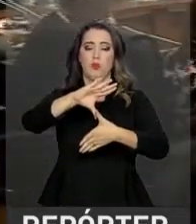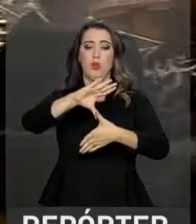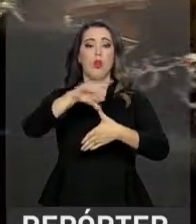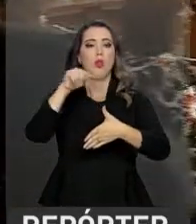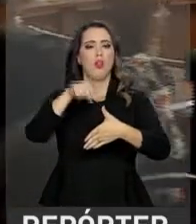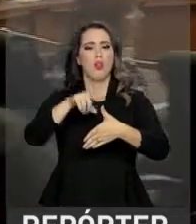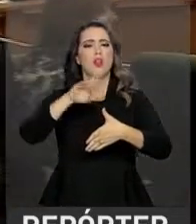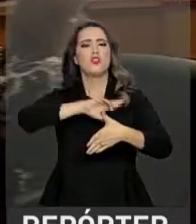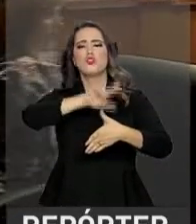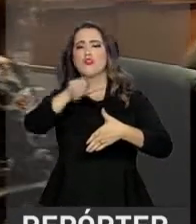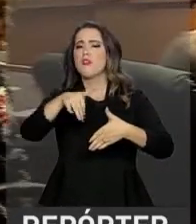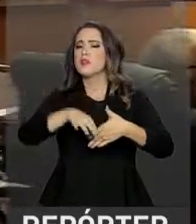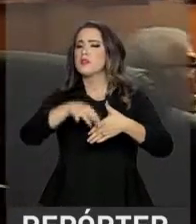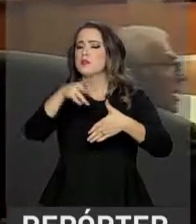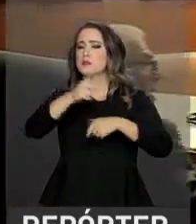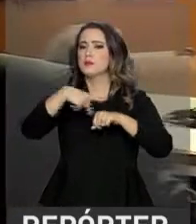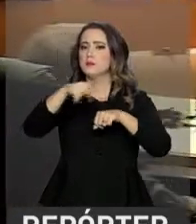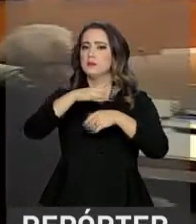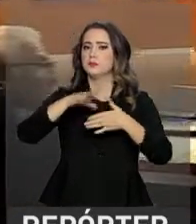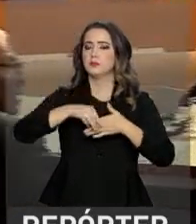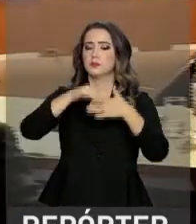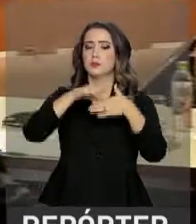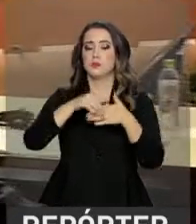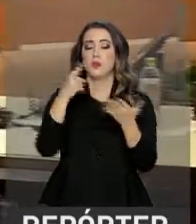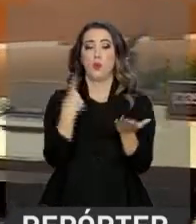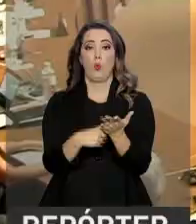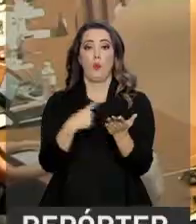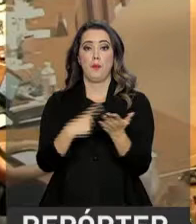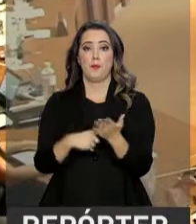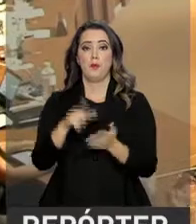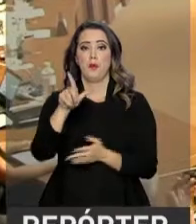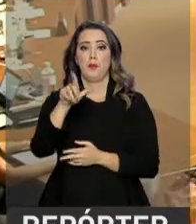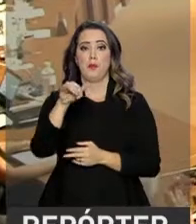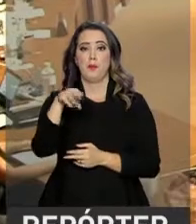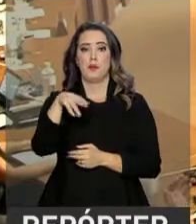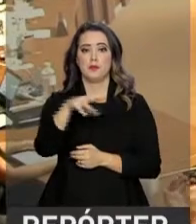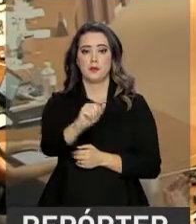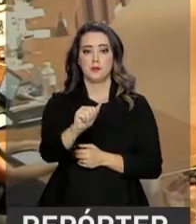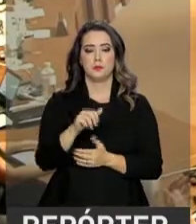governo aprovaram por aclamação o compromisso de lima